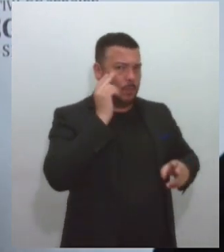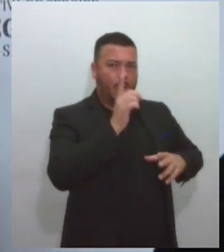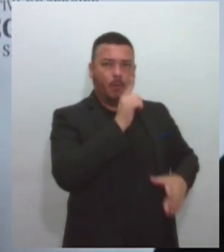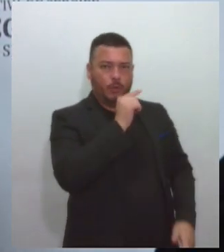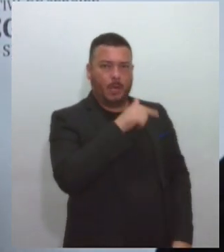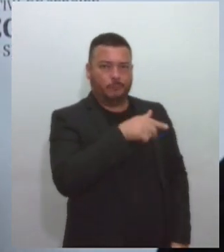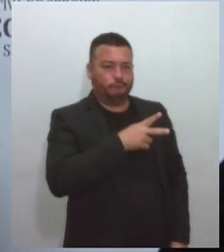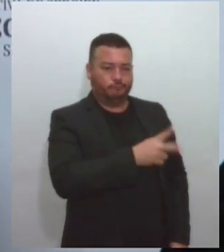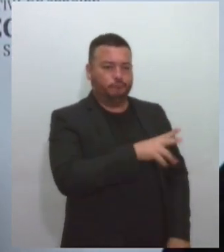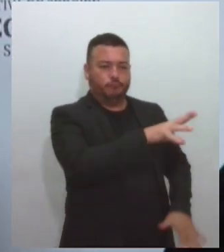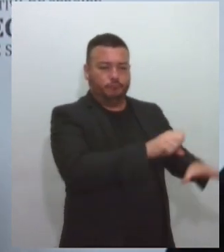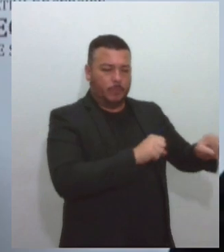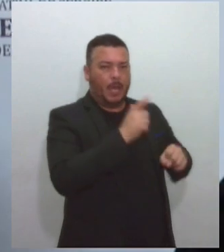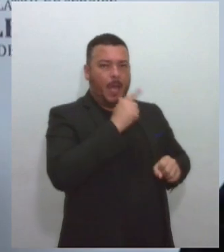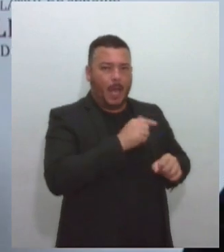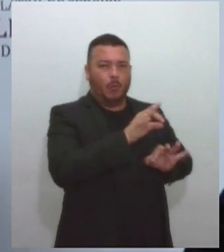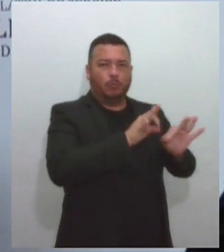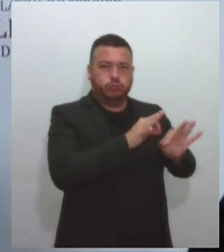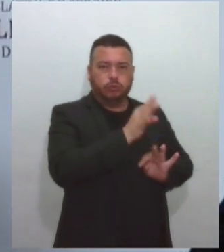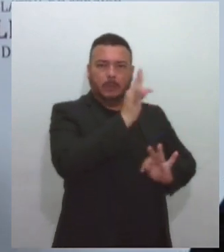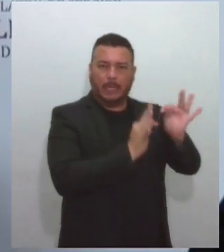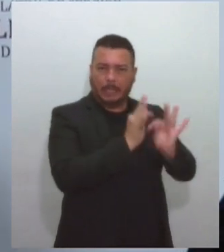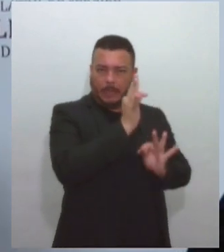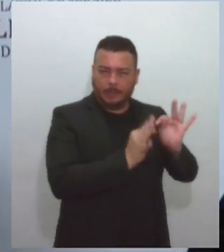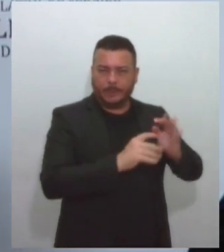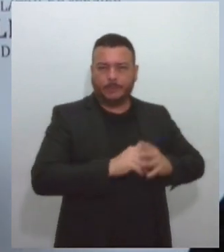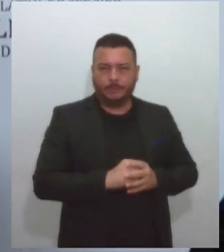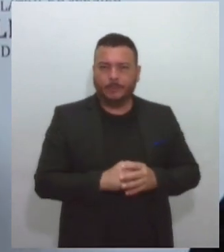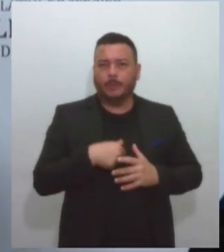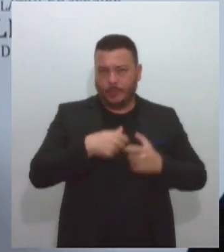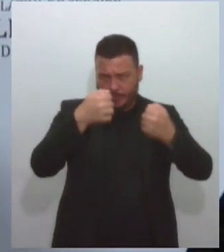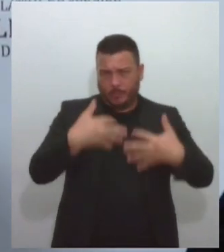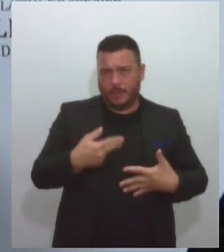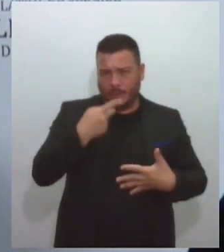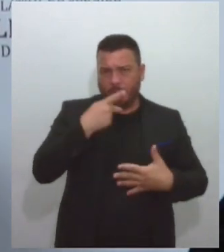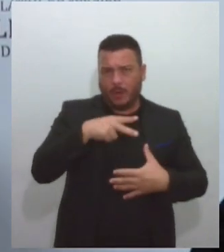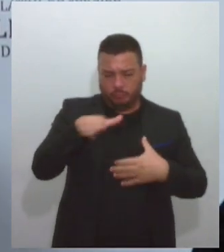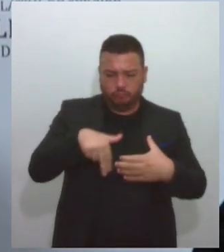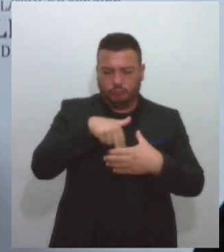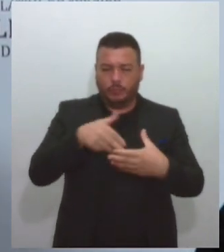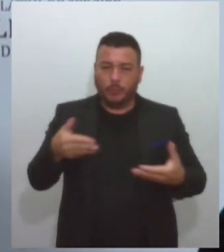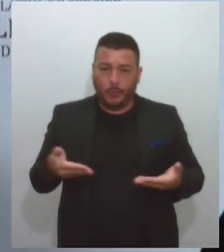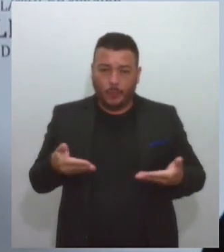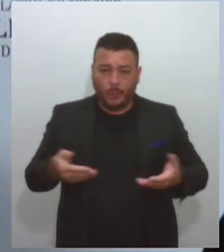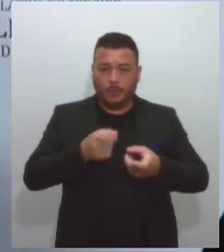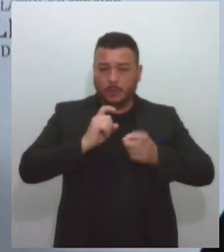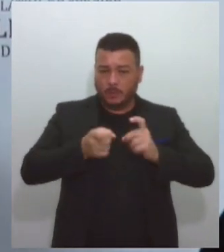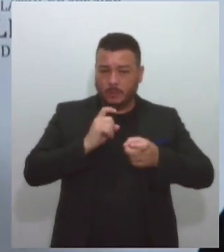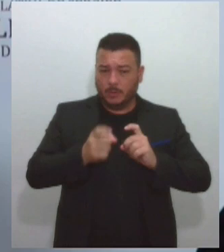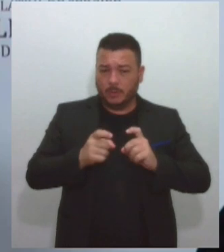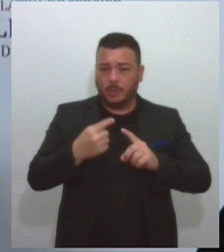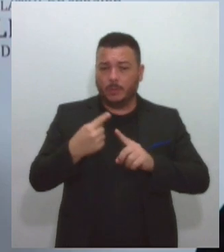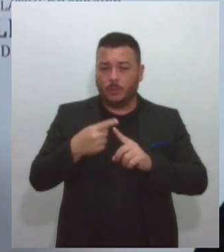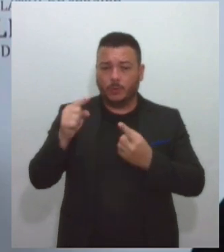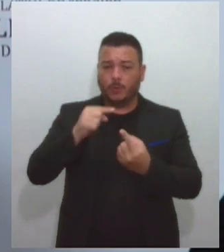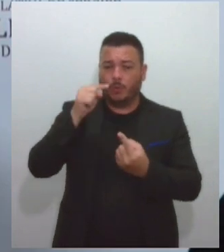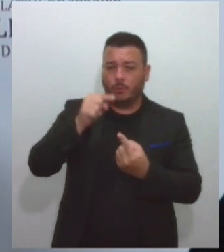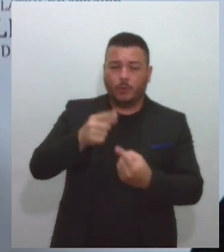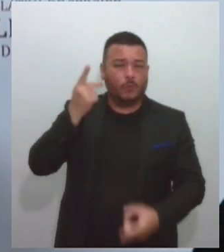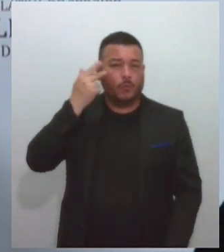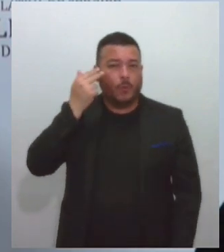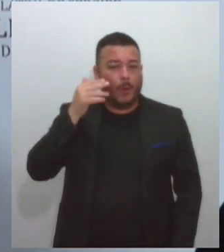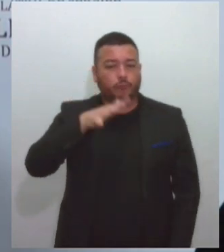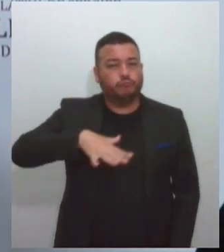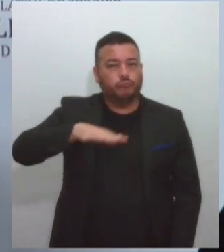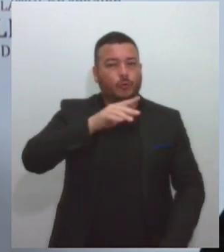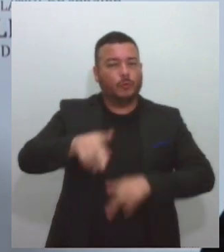o tratamento dessa água. E o que eu tenho dito, falei em plenário hoje aqui na sessão, é que é um objetivo comum de todo sergipano e toda